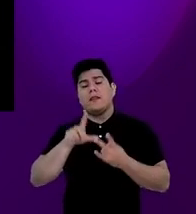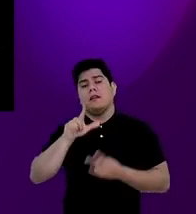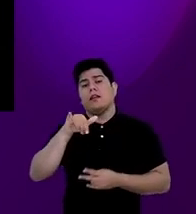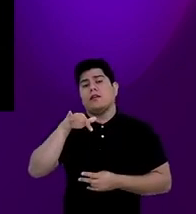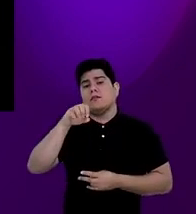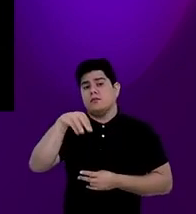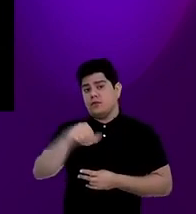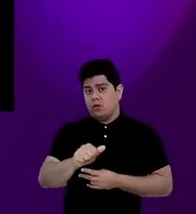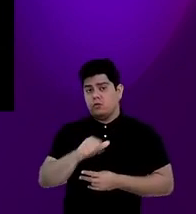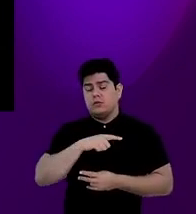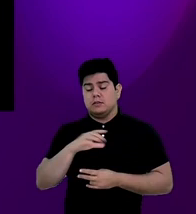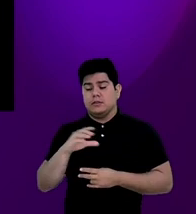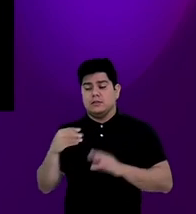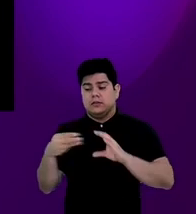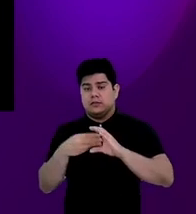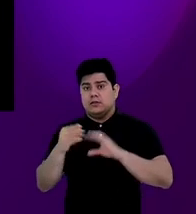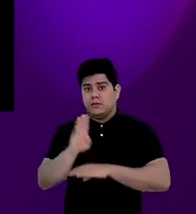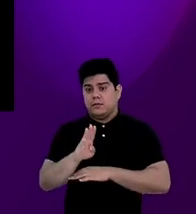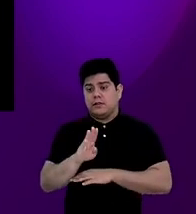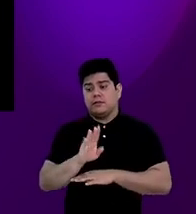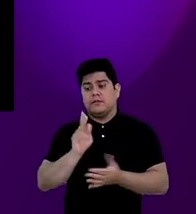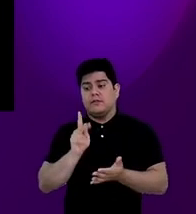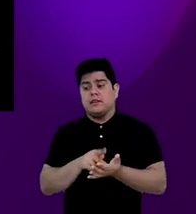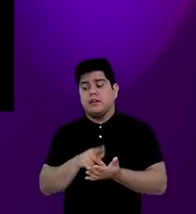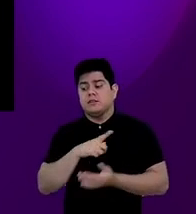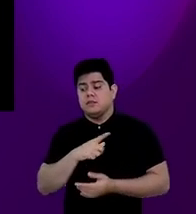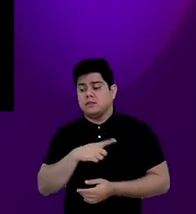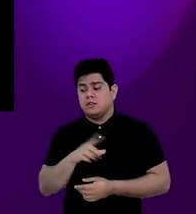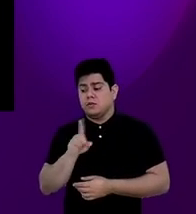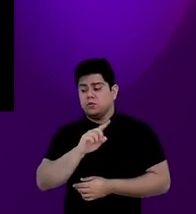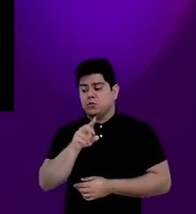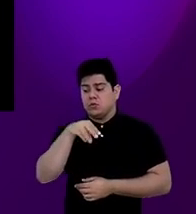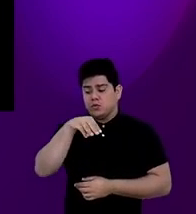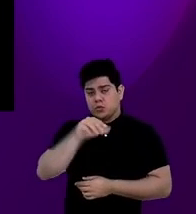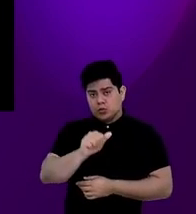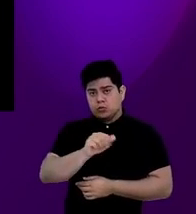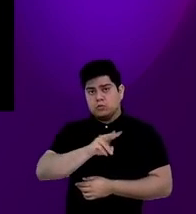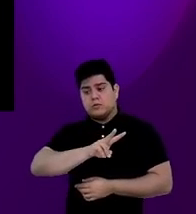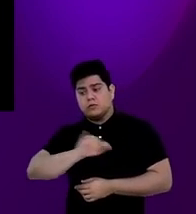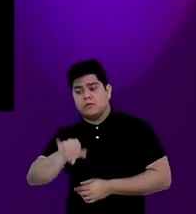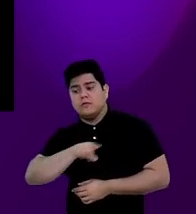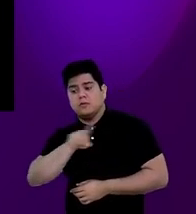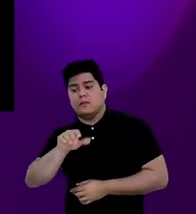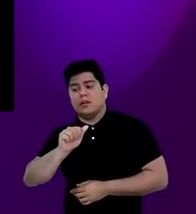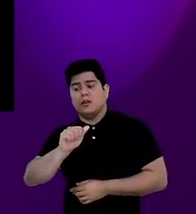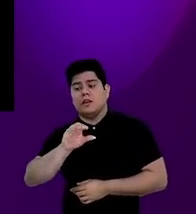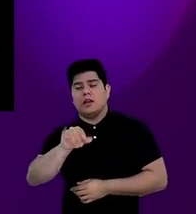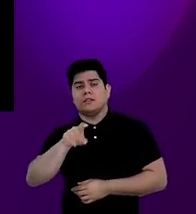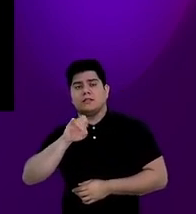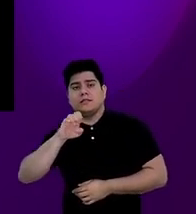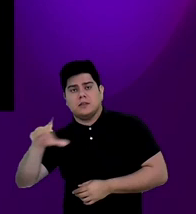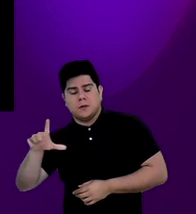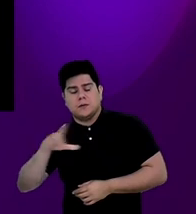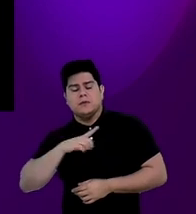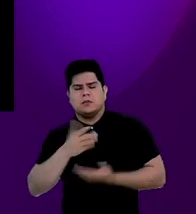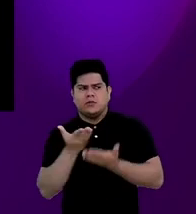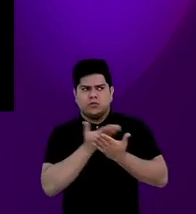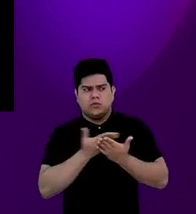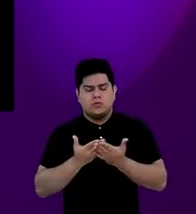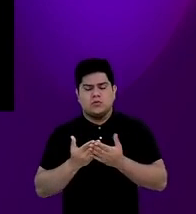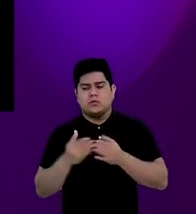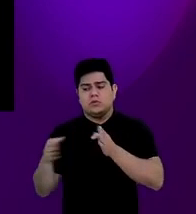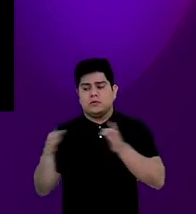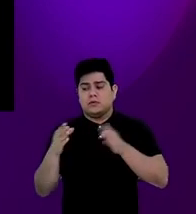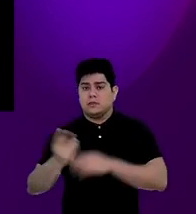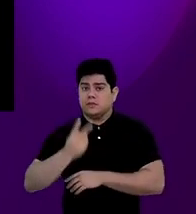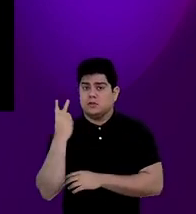B. Na realidade, a gente tem o ZUMA, que foi para o Axicel, e o Juliet, que foi para o Tizacel, como estudos de fase 2. O